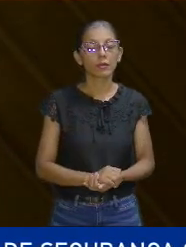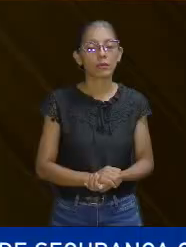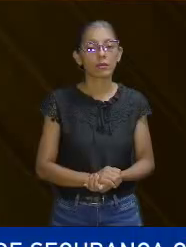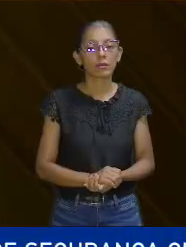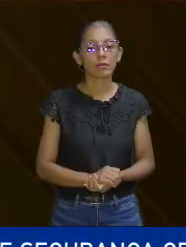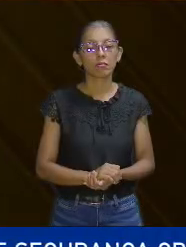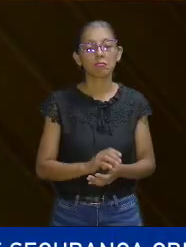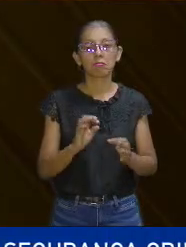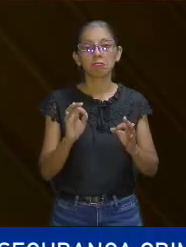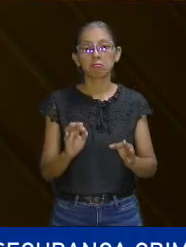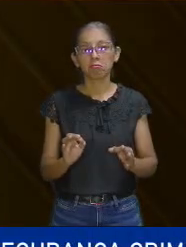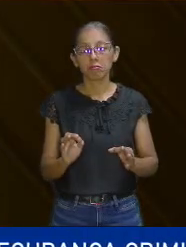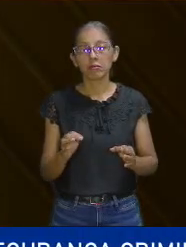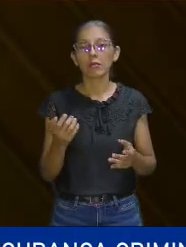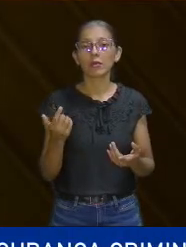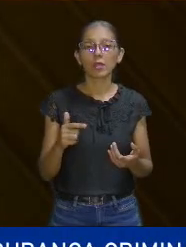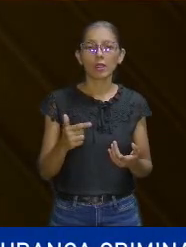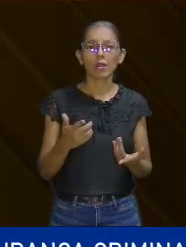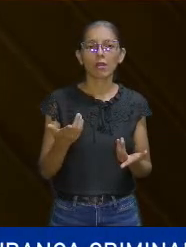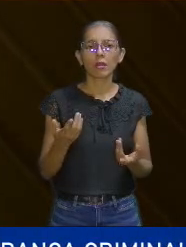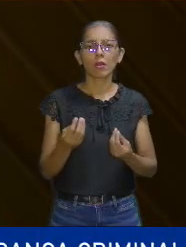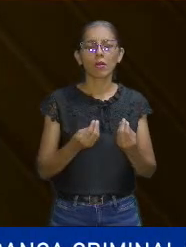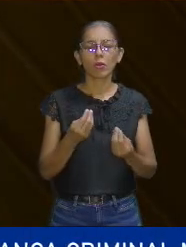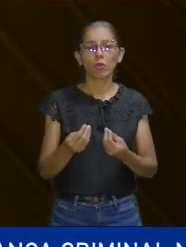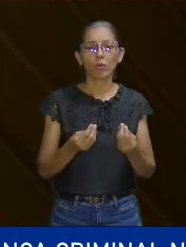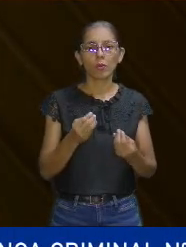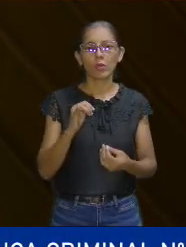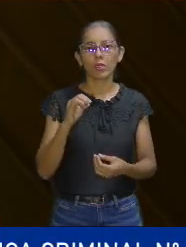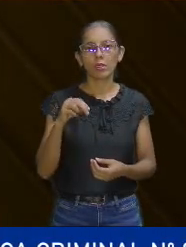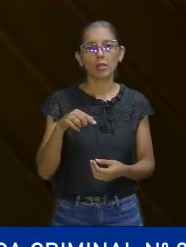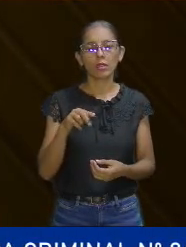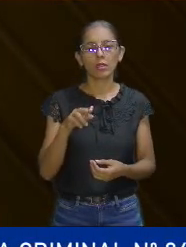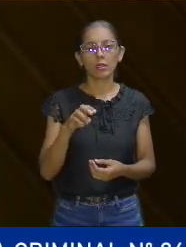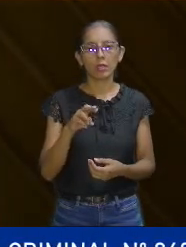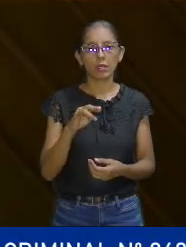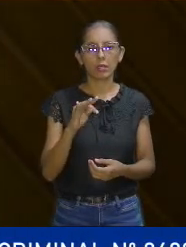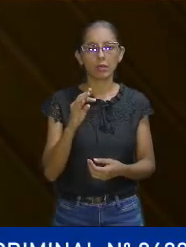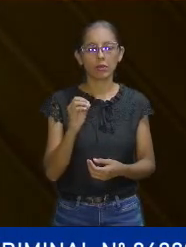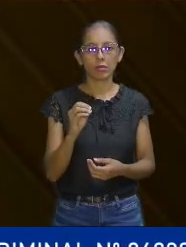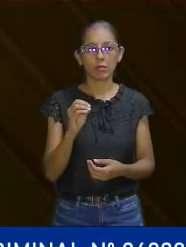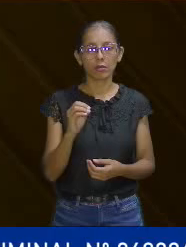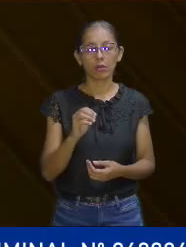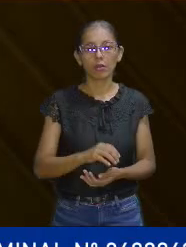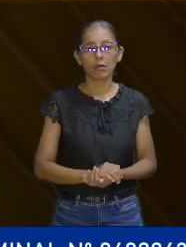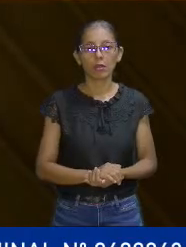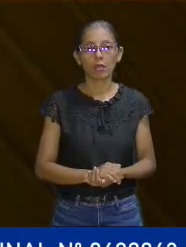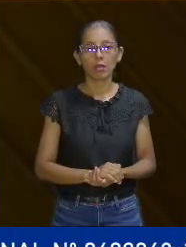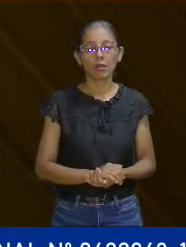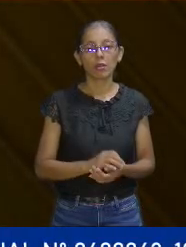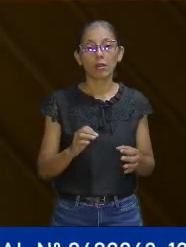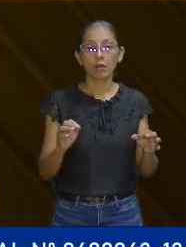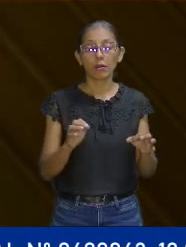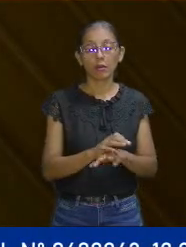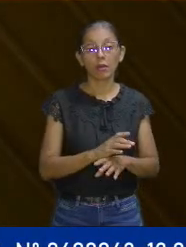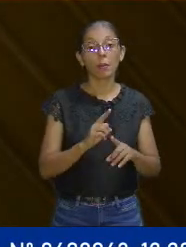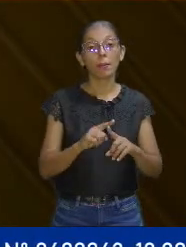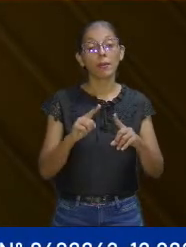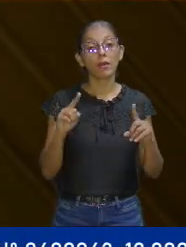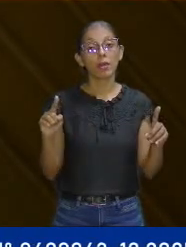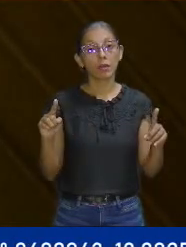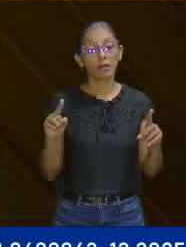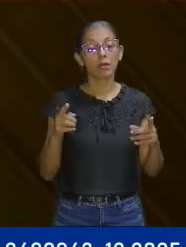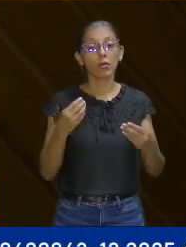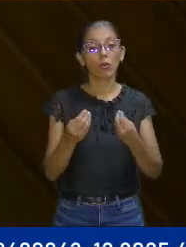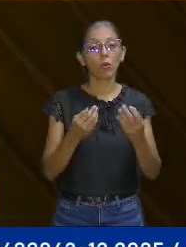que essa apuração possa ocorrer livre de contornos. Ela deve se dar dentro das